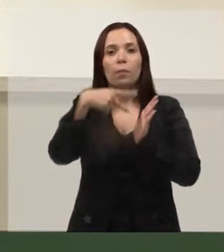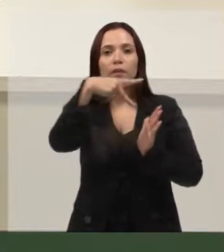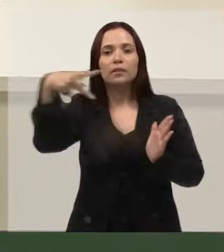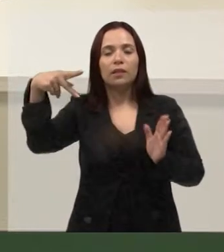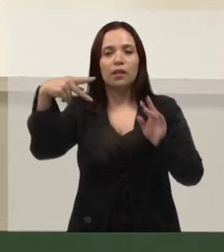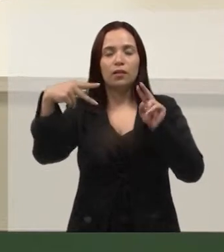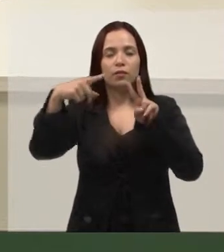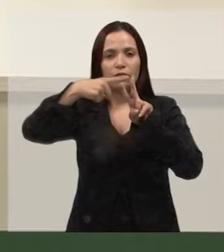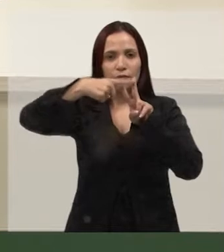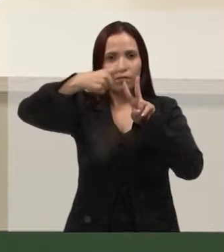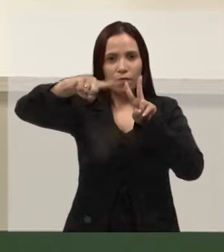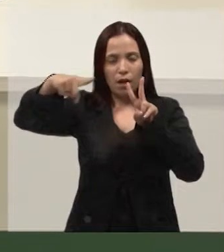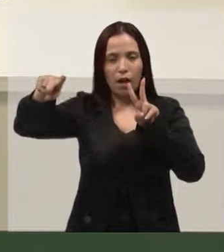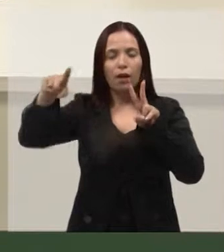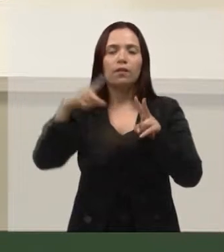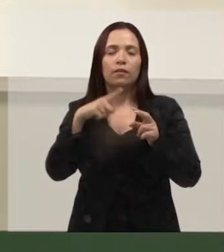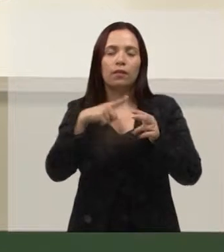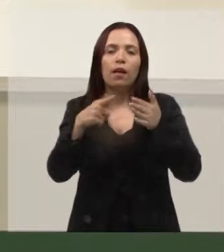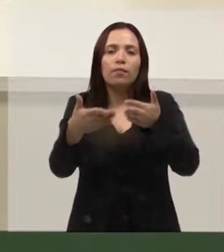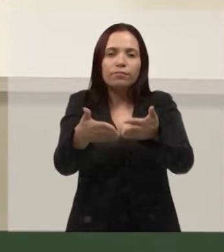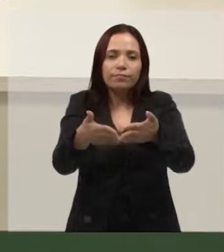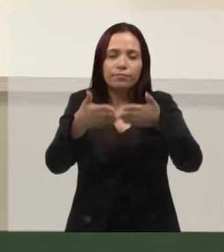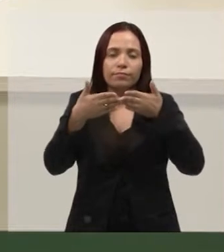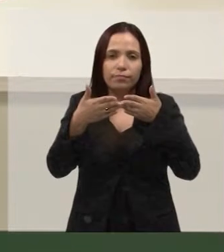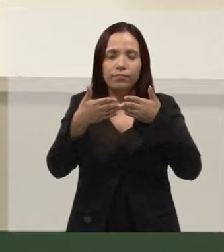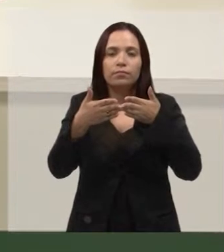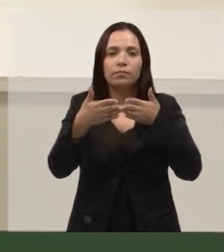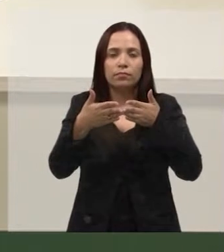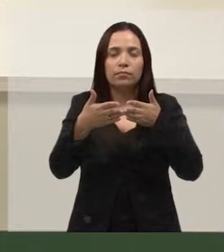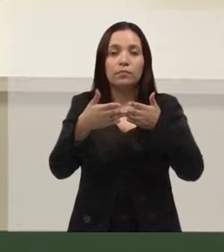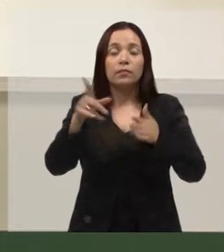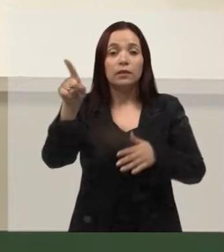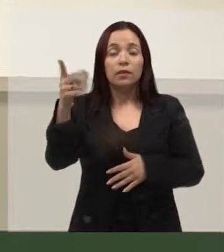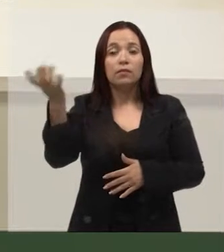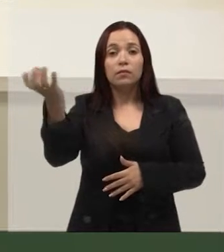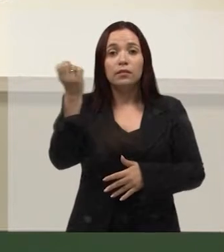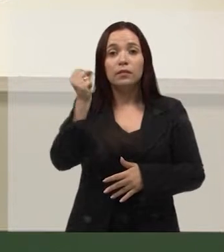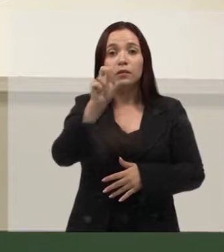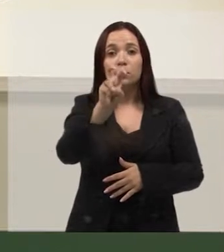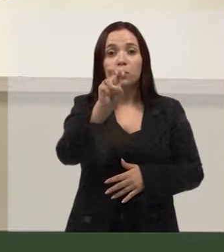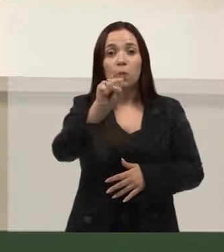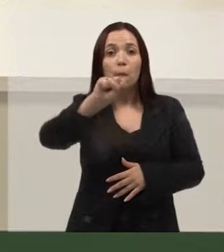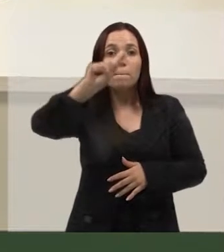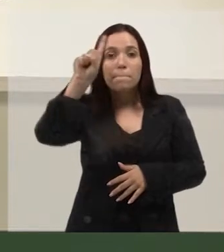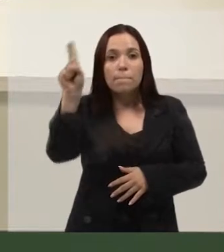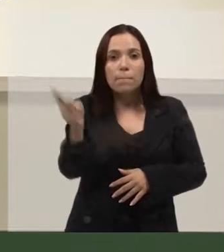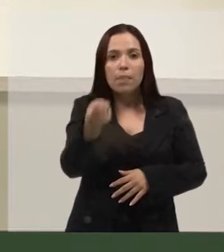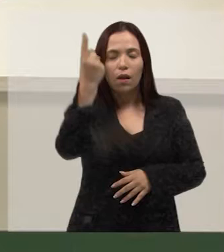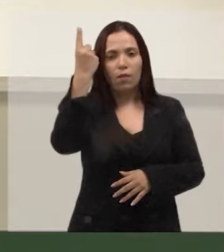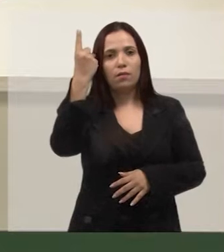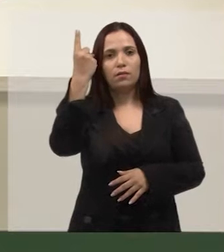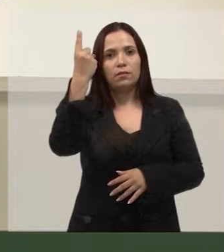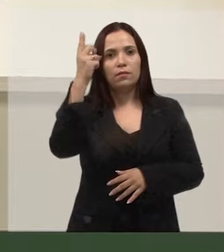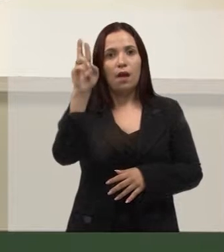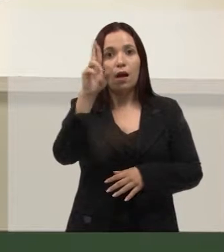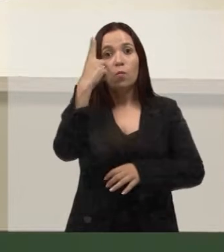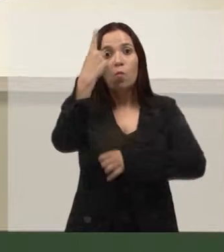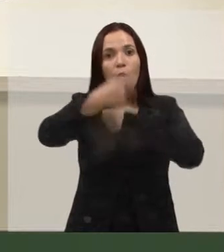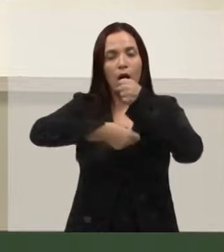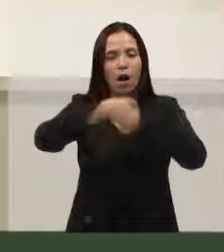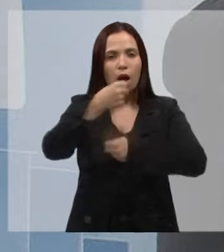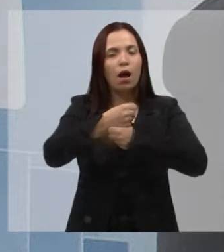Vale, que se afastou, ele recebeu, Luiz, 58 milhões no